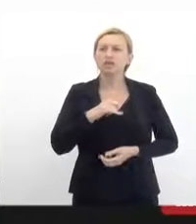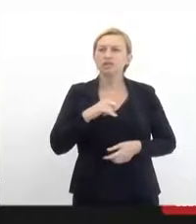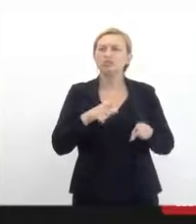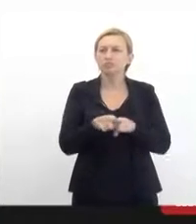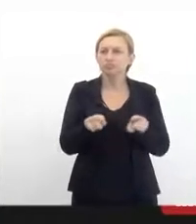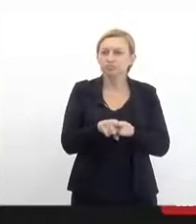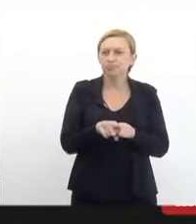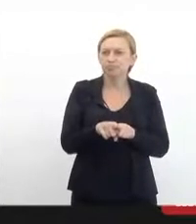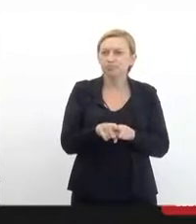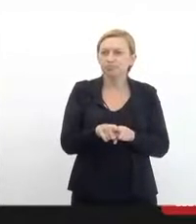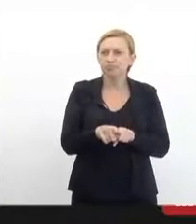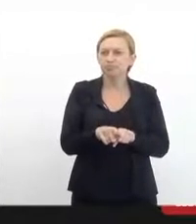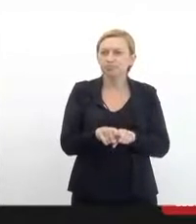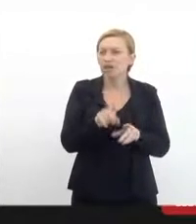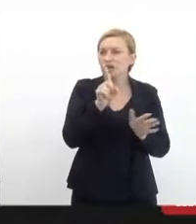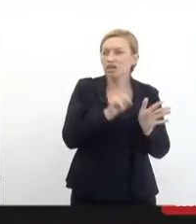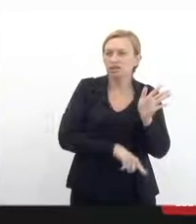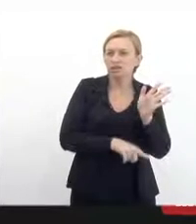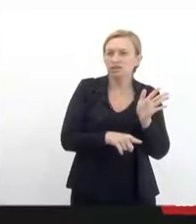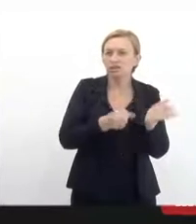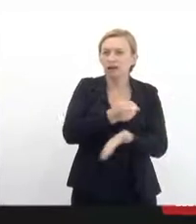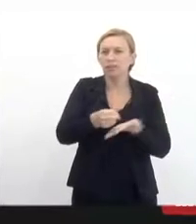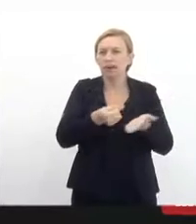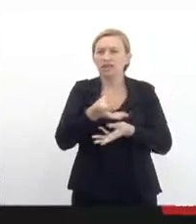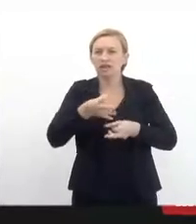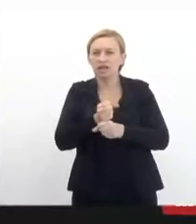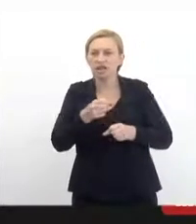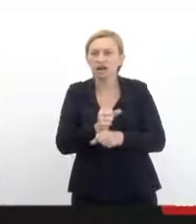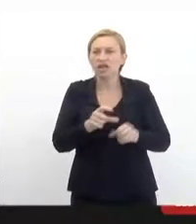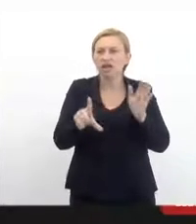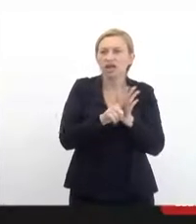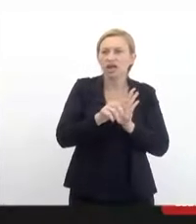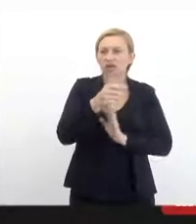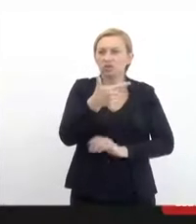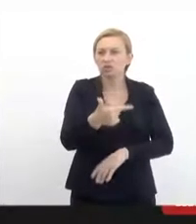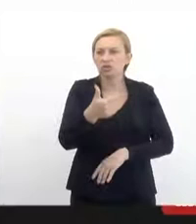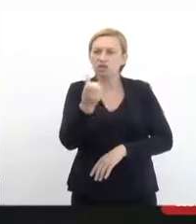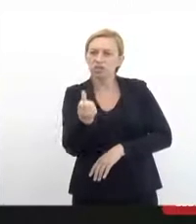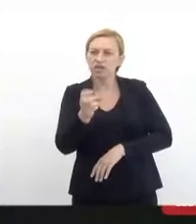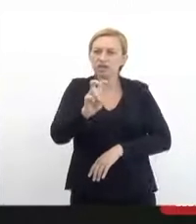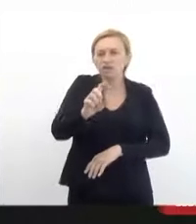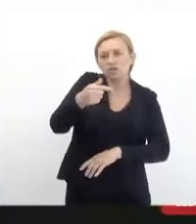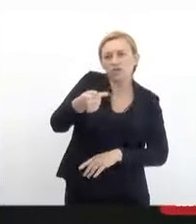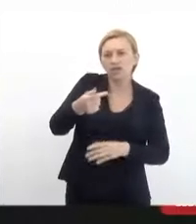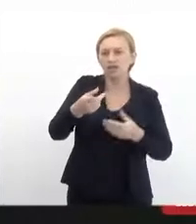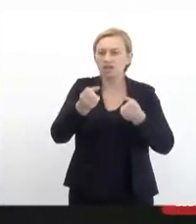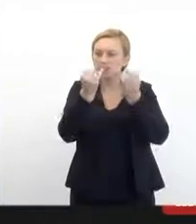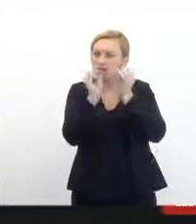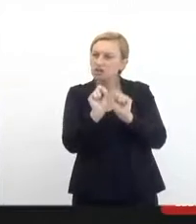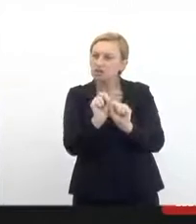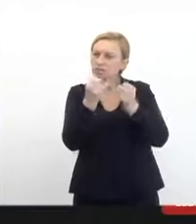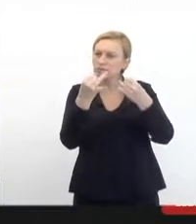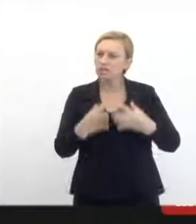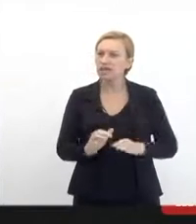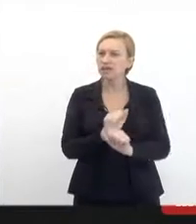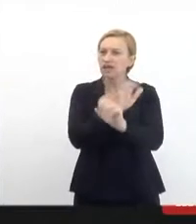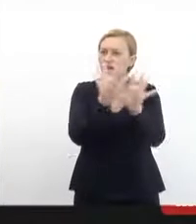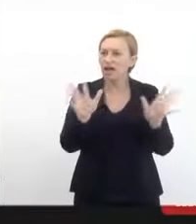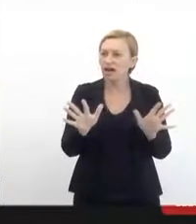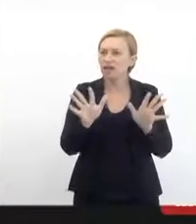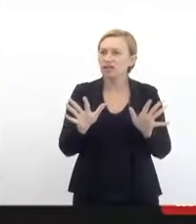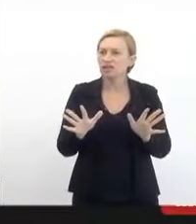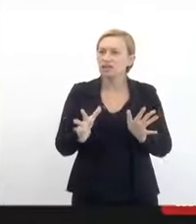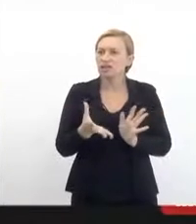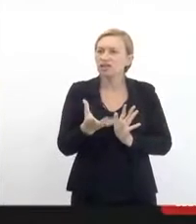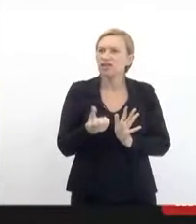também o caso da redução da base de cálculo. A Lei 2657 diz claramente que o contribuinte efetuará o